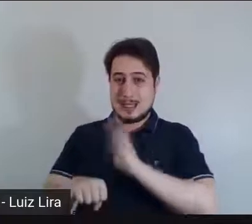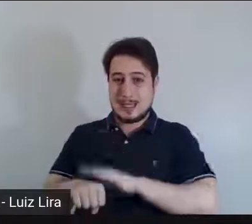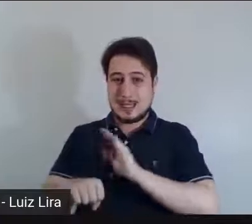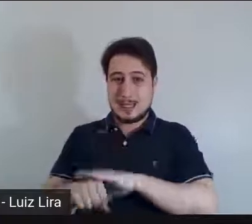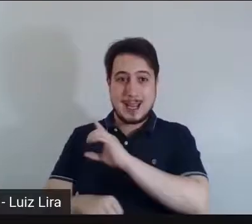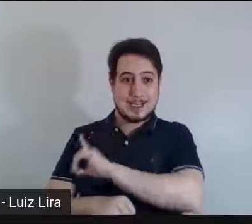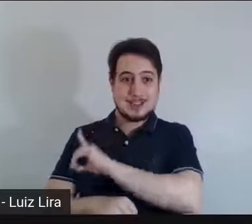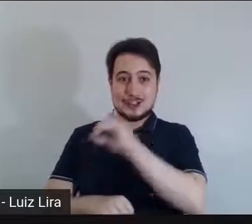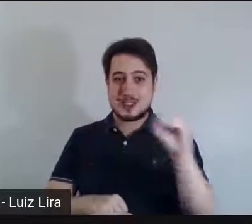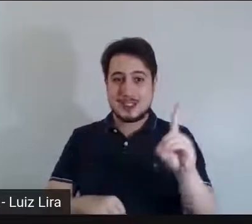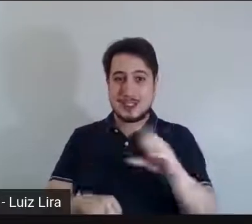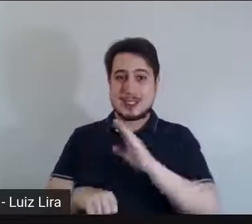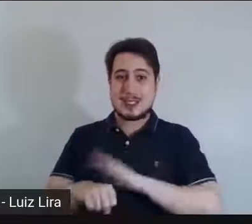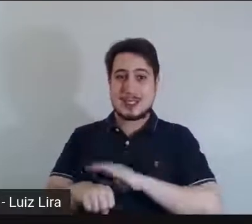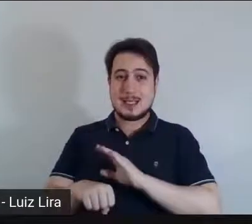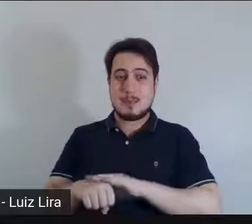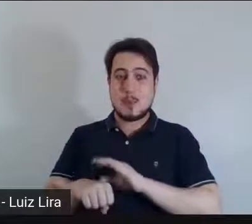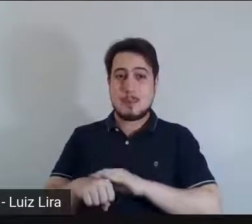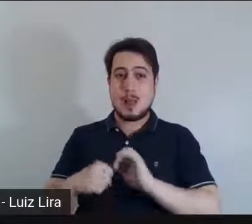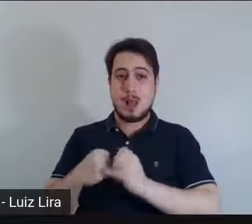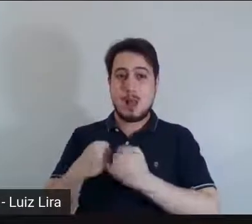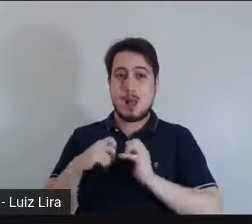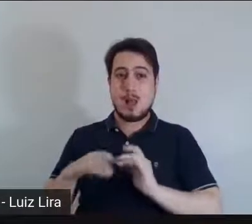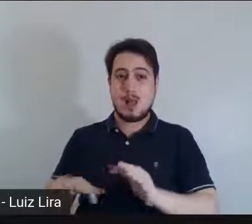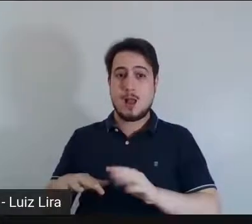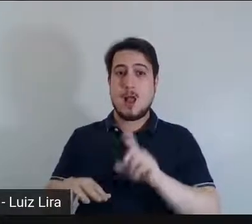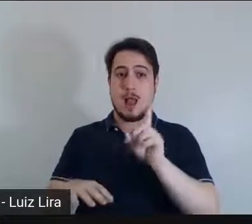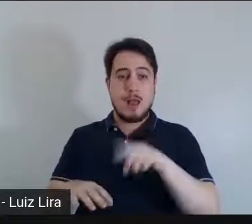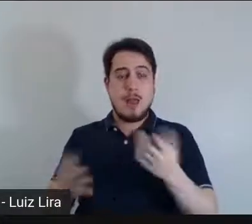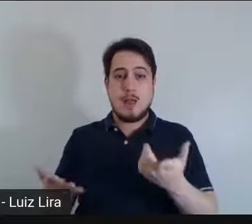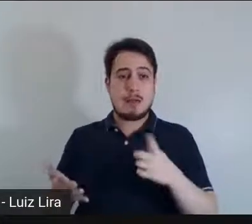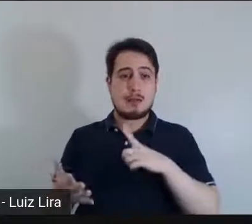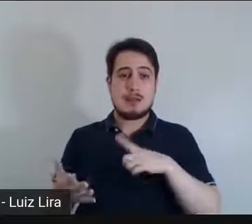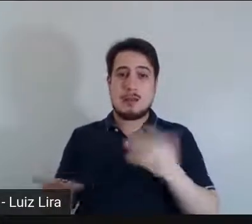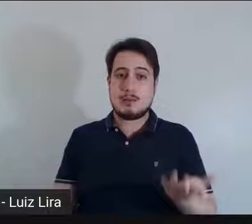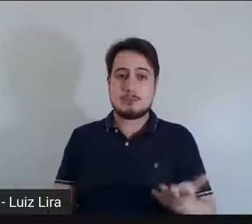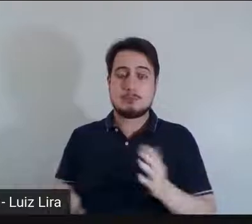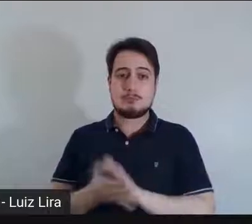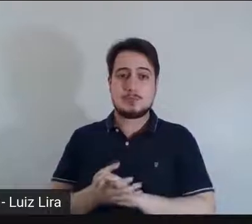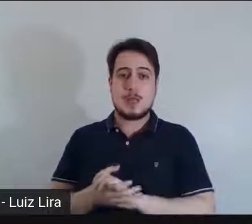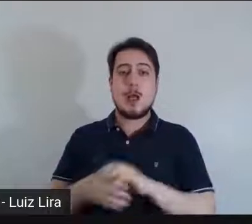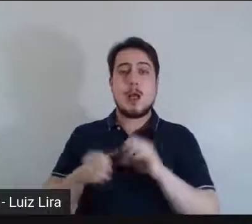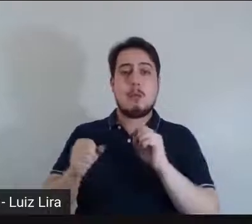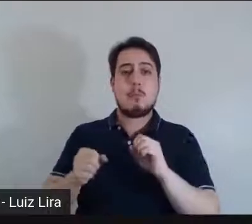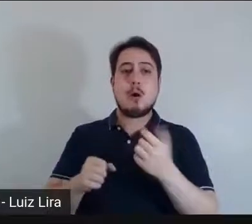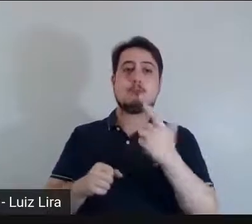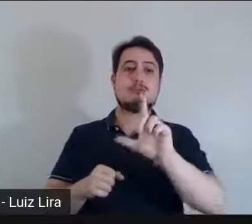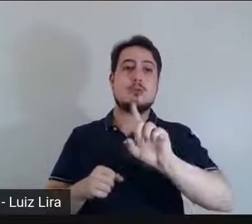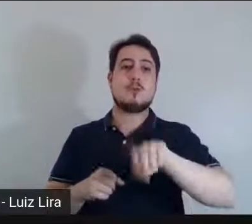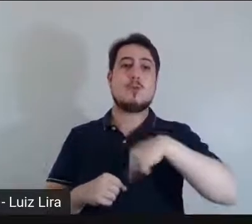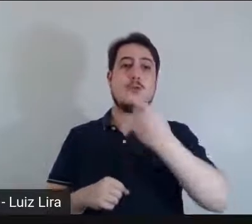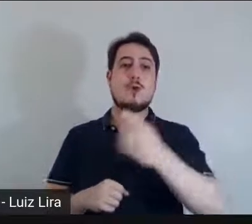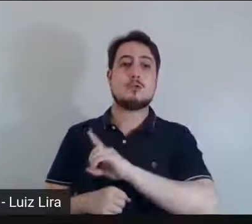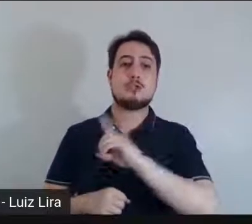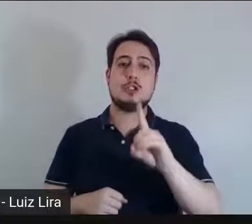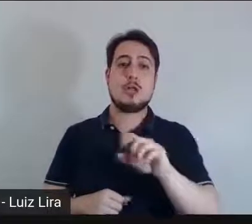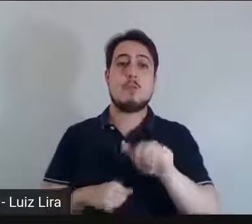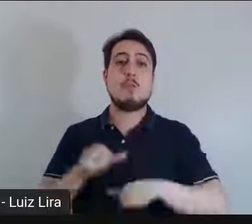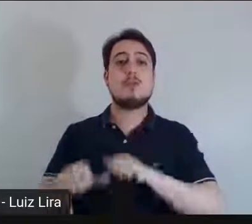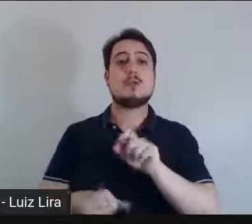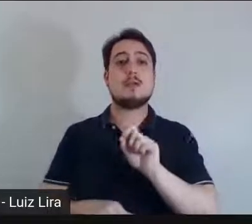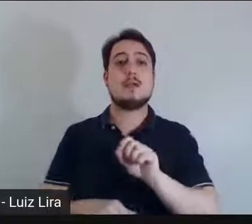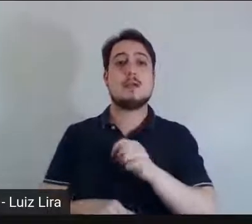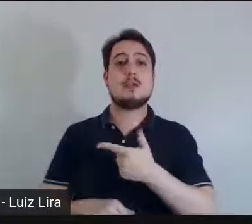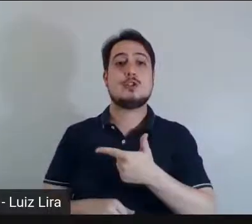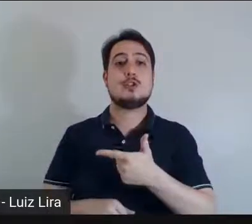dia, naquele momento, ele é o que está sendo praticado. Pode ser que no dia seguinte ela passe para R$2. Pode